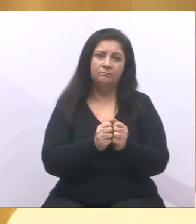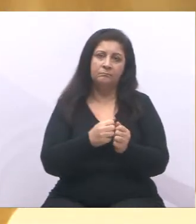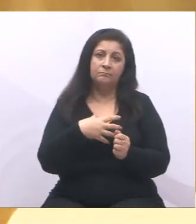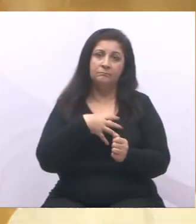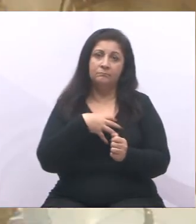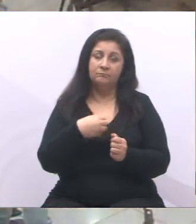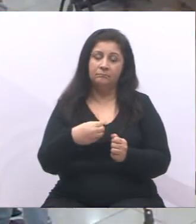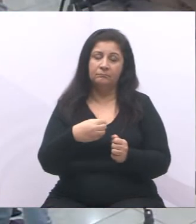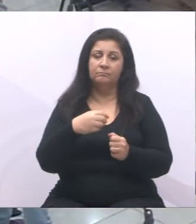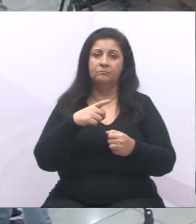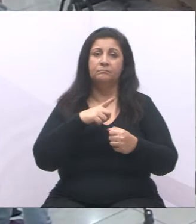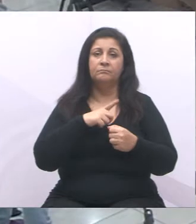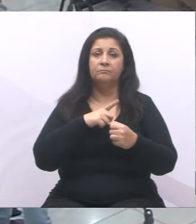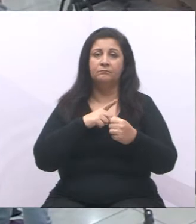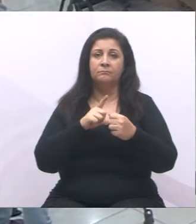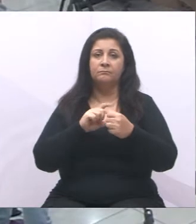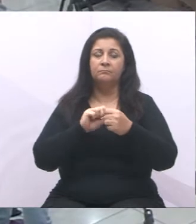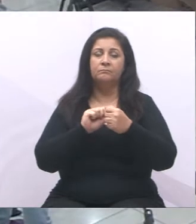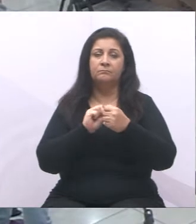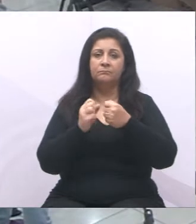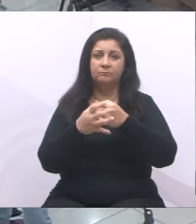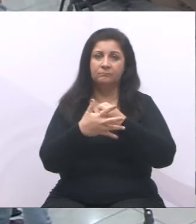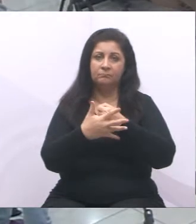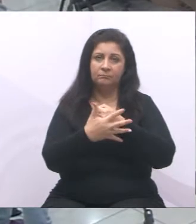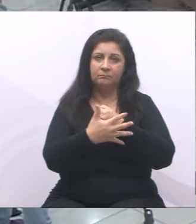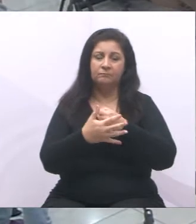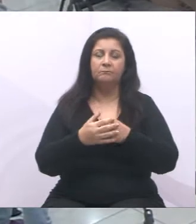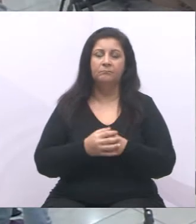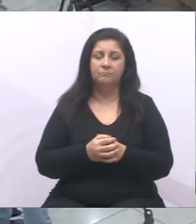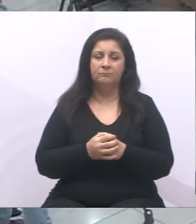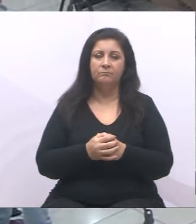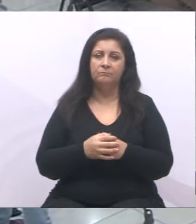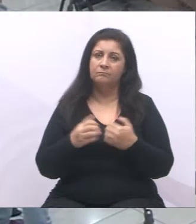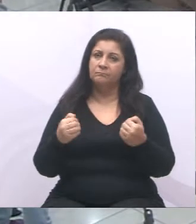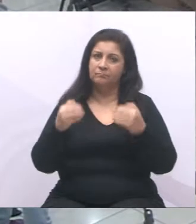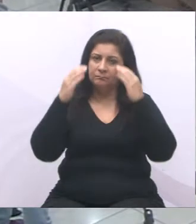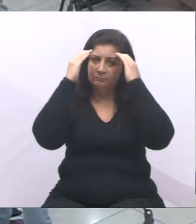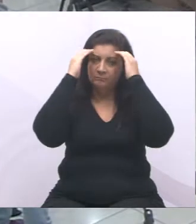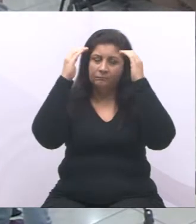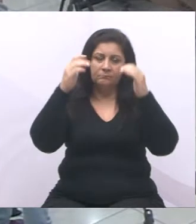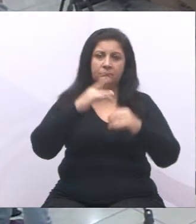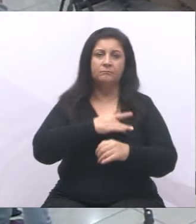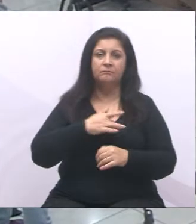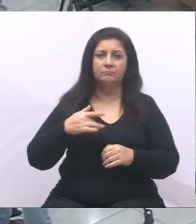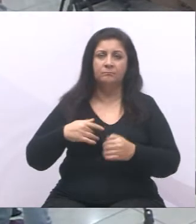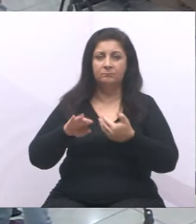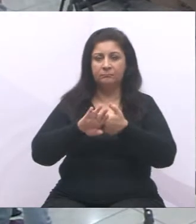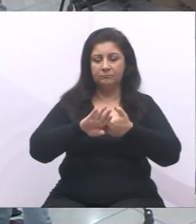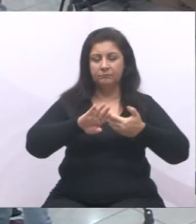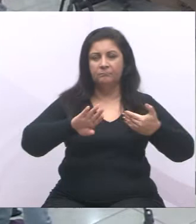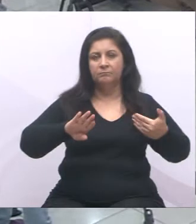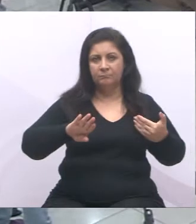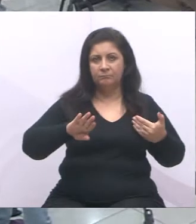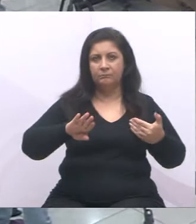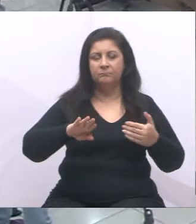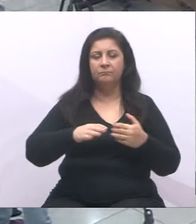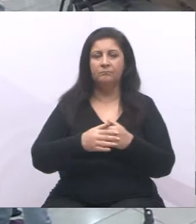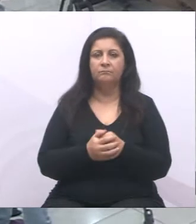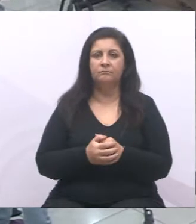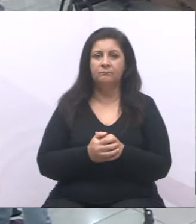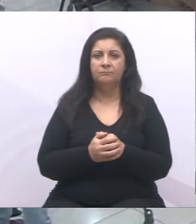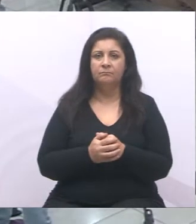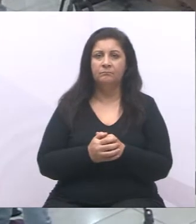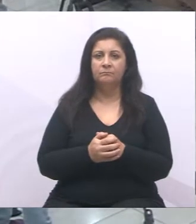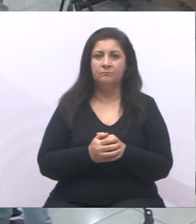residência, estar com Covid, pelo protocolo de saúde, ela precisa ficar afastada do nosso convívio pelo